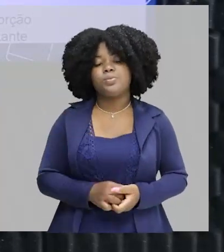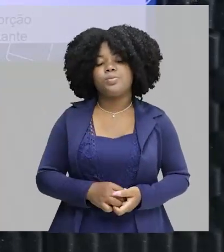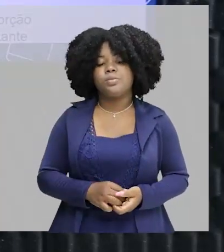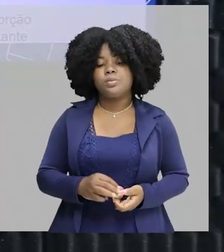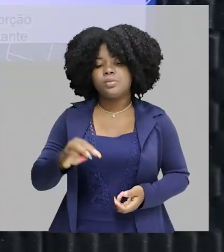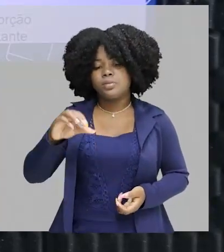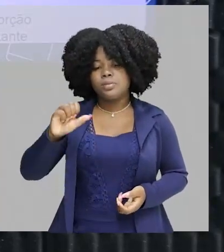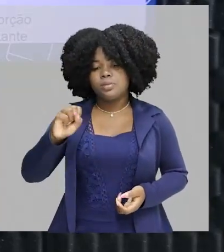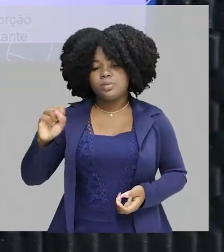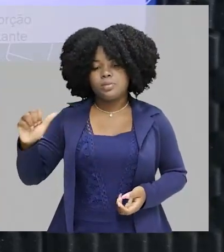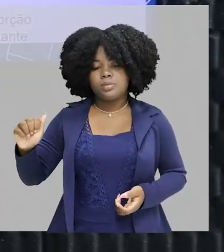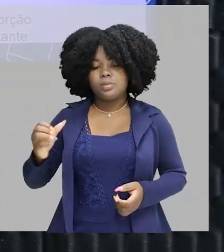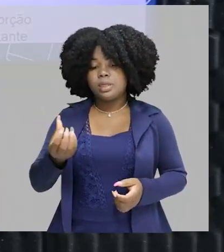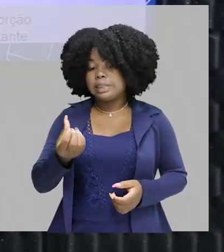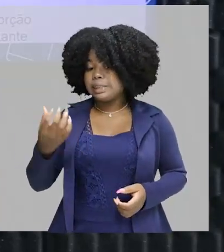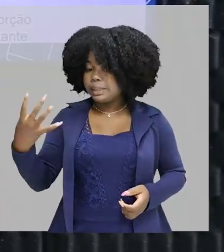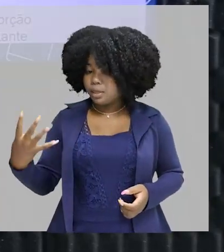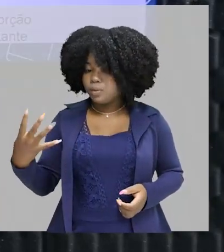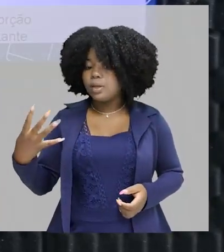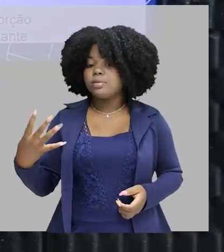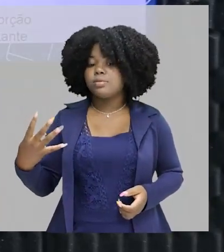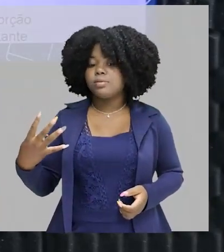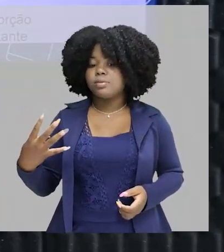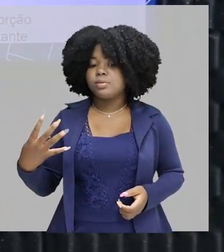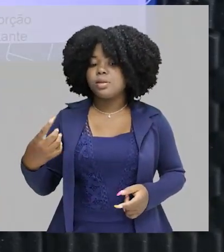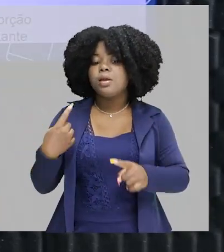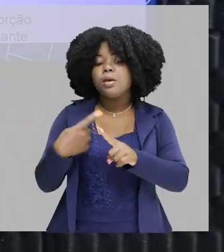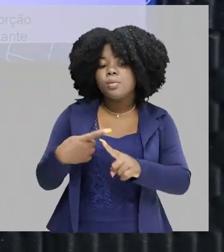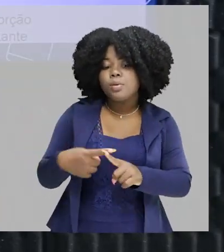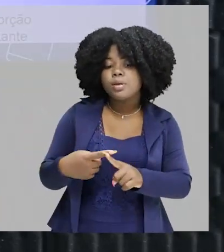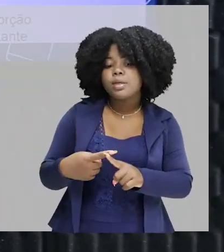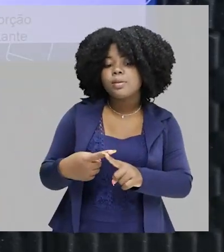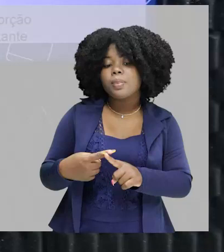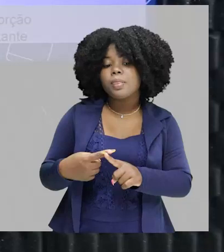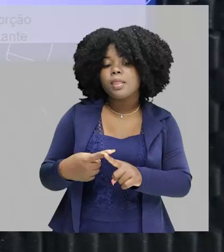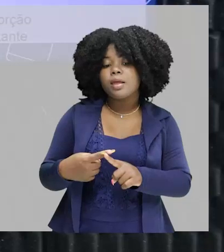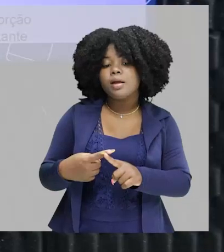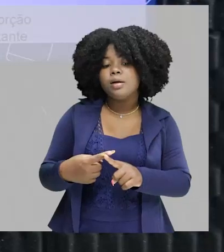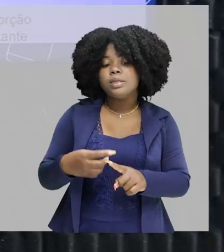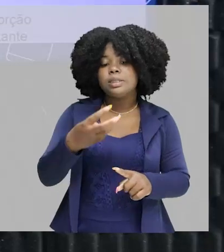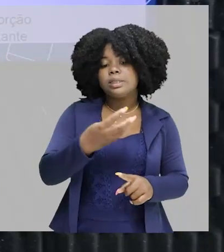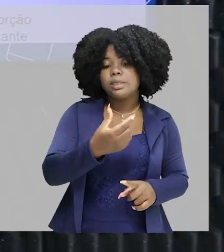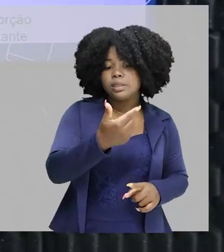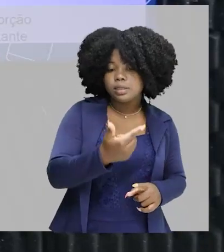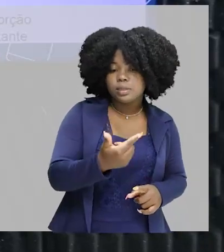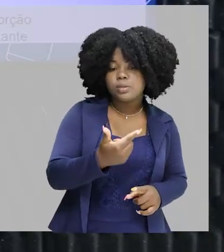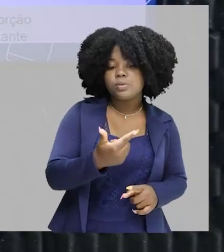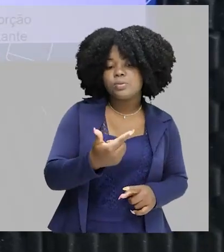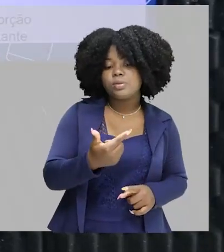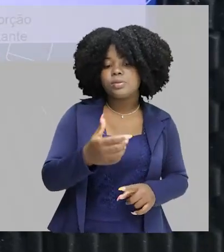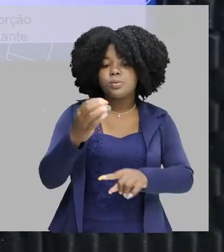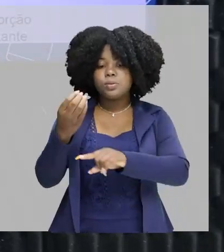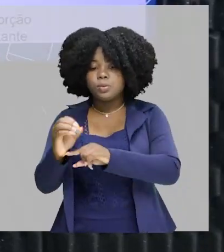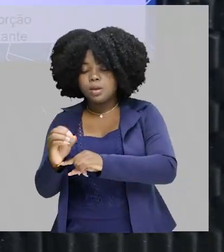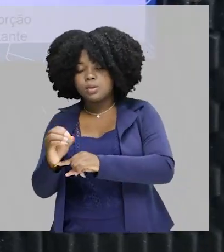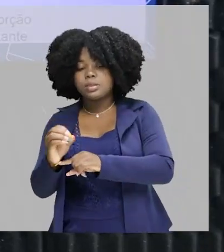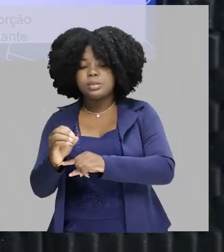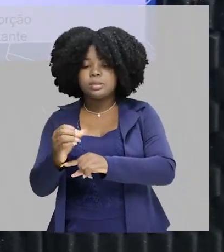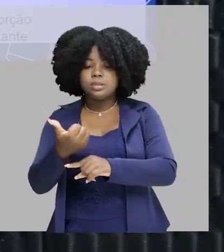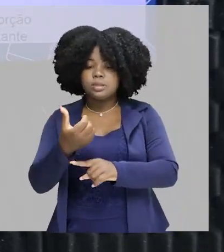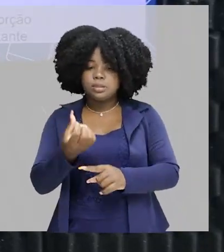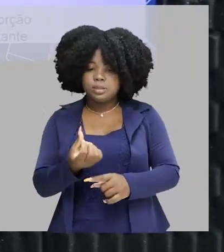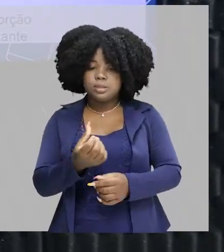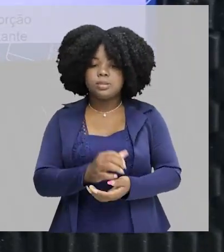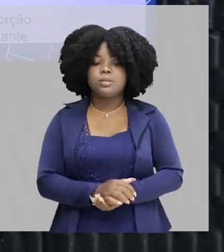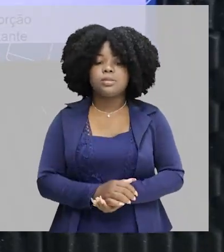massa molar vai ser 64, porque o enxofre vale 32, o oxigênio vale 16,